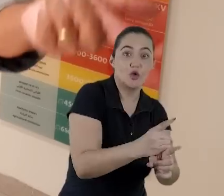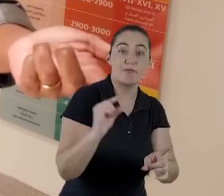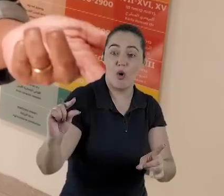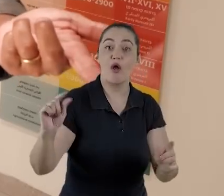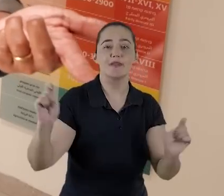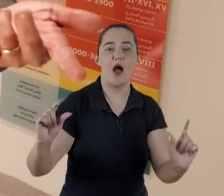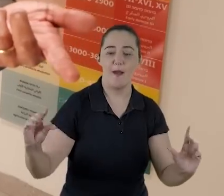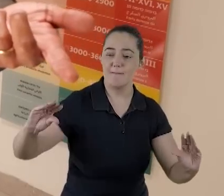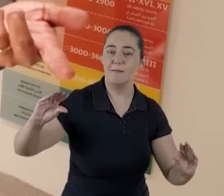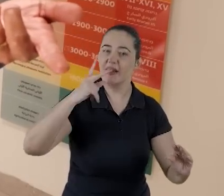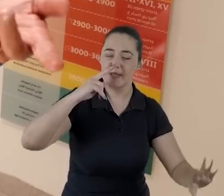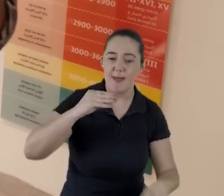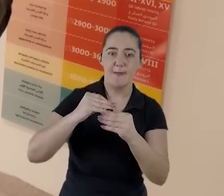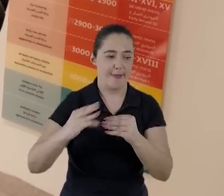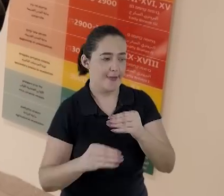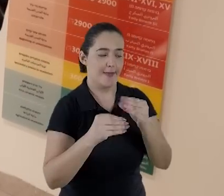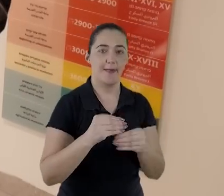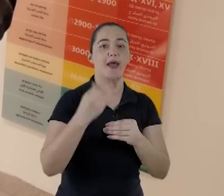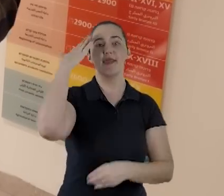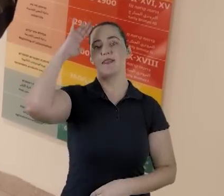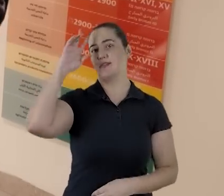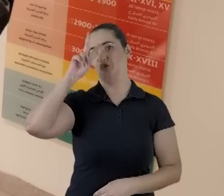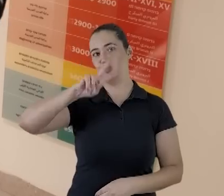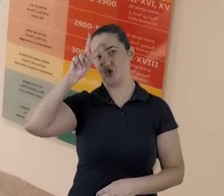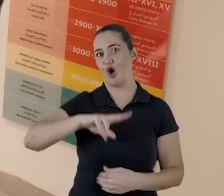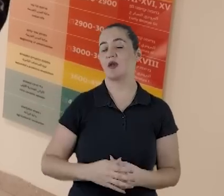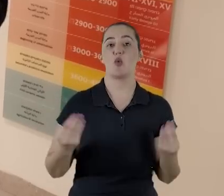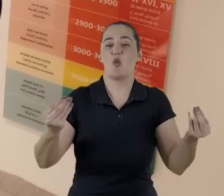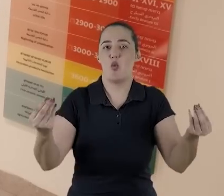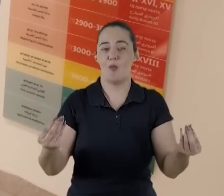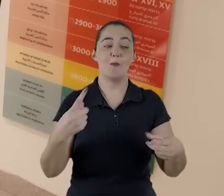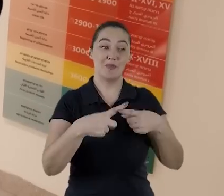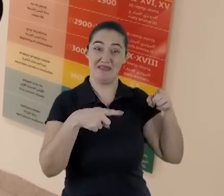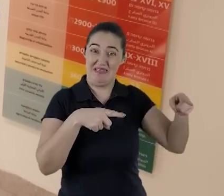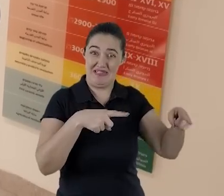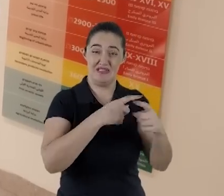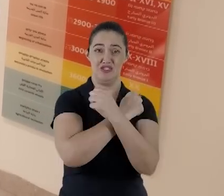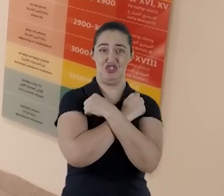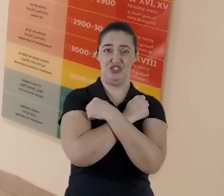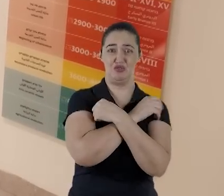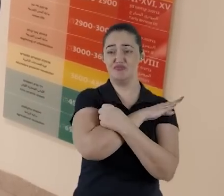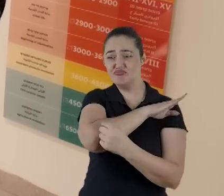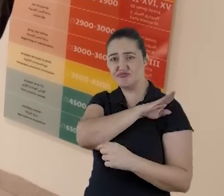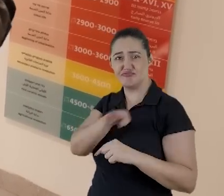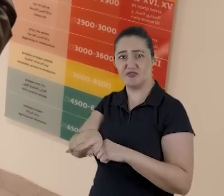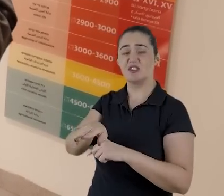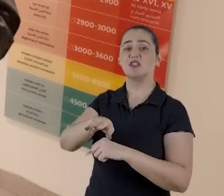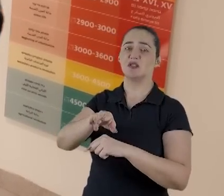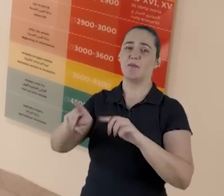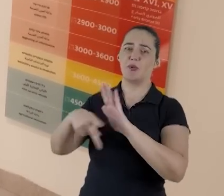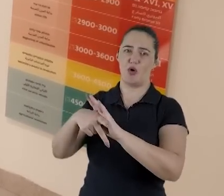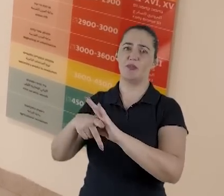de Meguido. Aliás, este ataque dele, essa campanha militar dele na terra de Israel é mencionada não só na